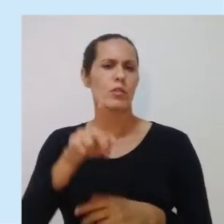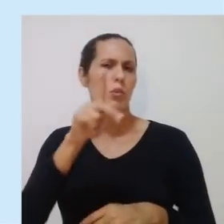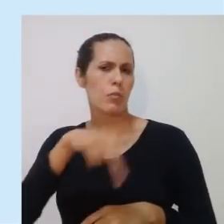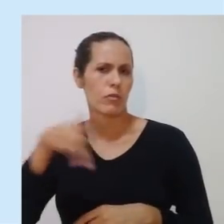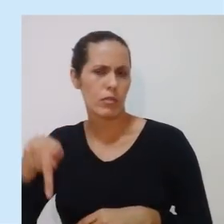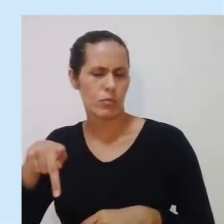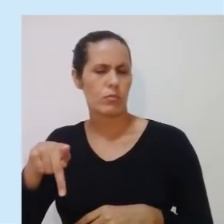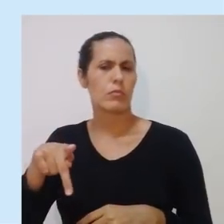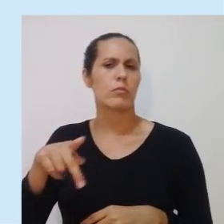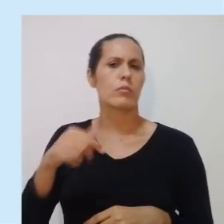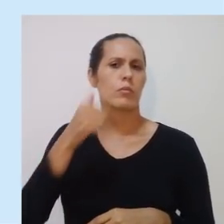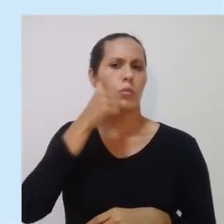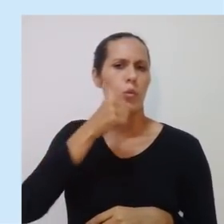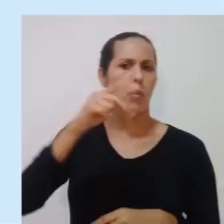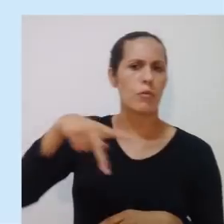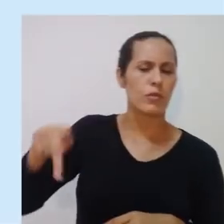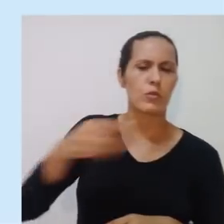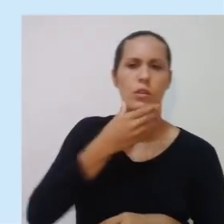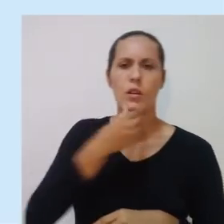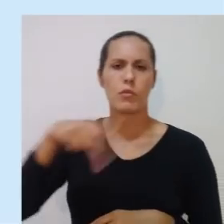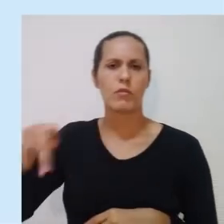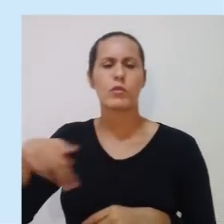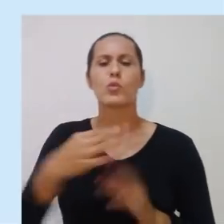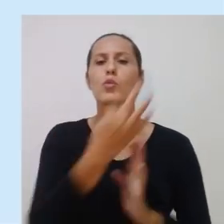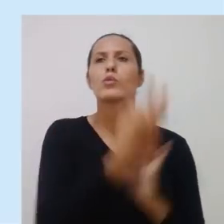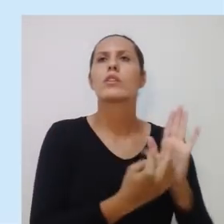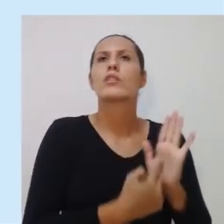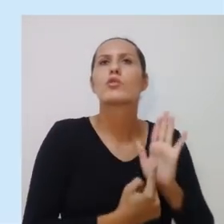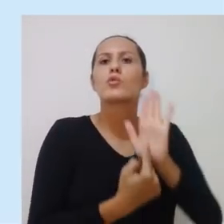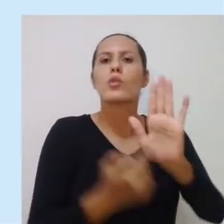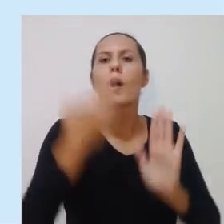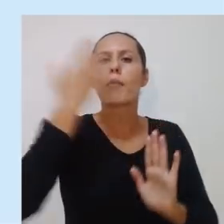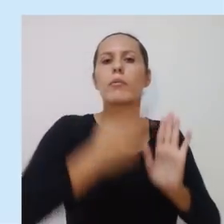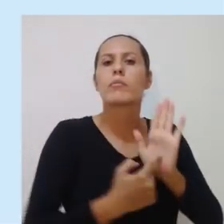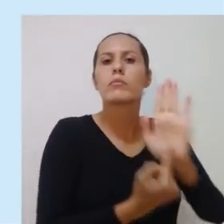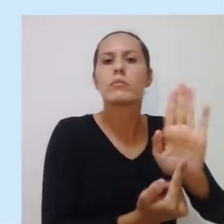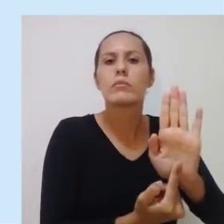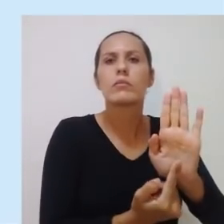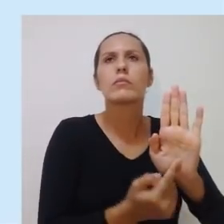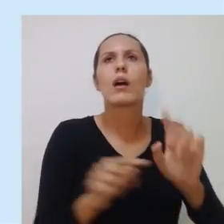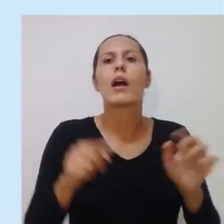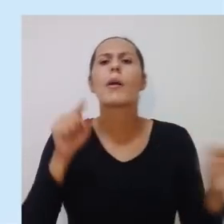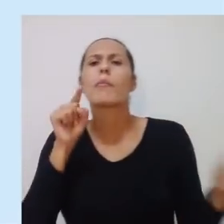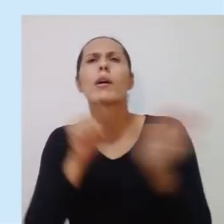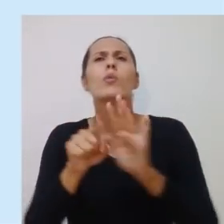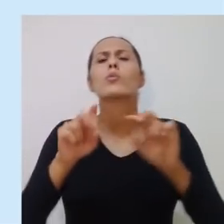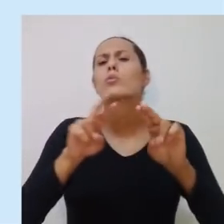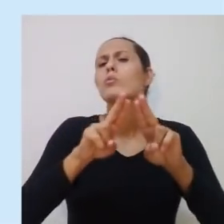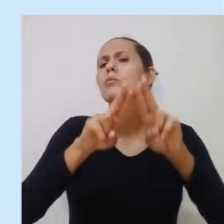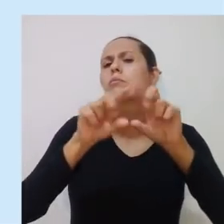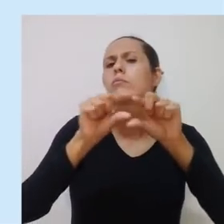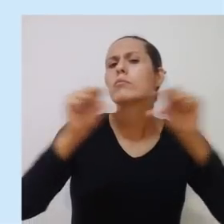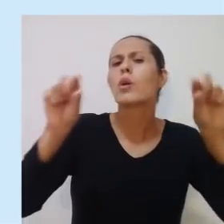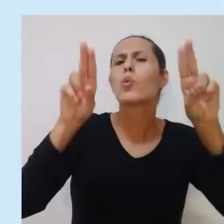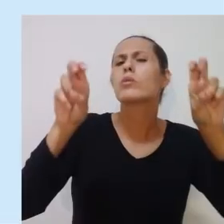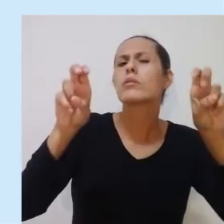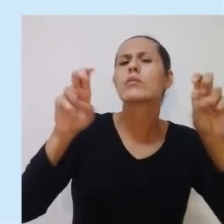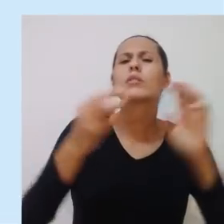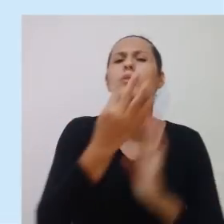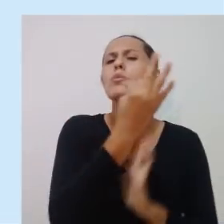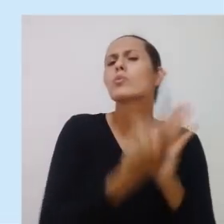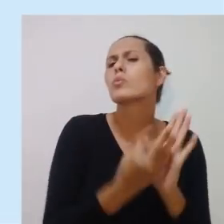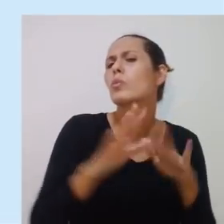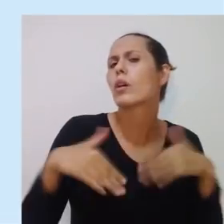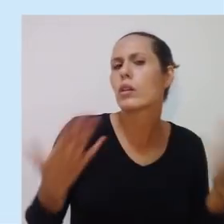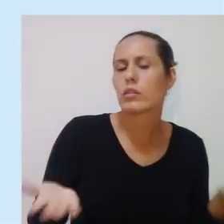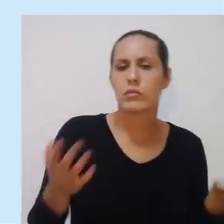seu professor está lá em sala, apresenta um texto na prova e a pergunta é: qual é o tema do texto? Qual é o